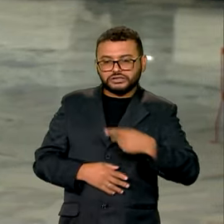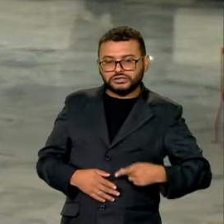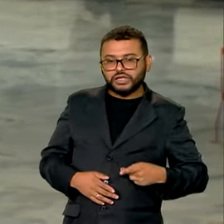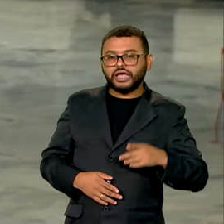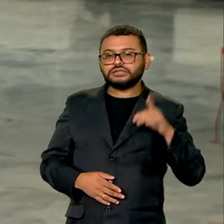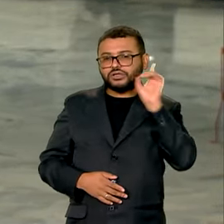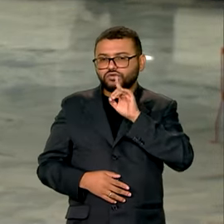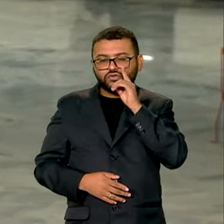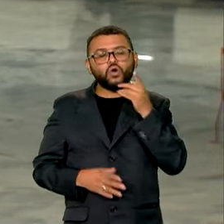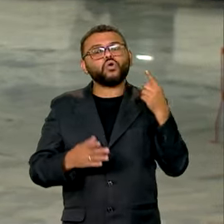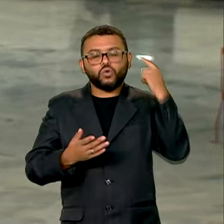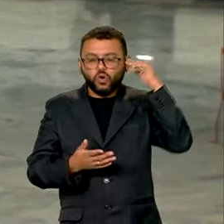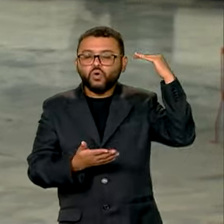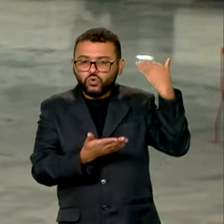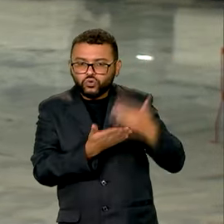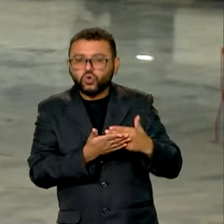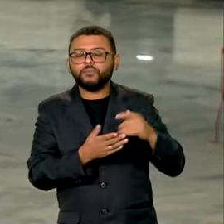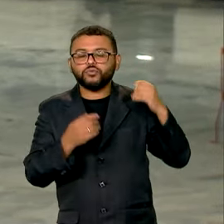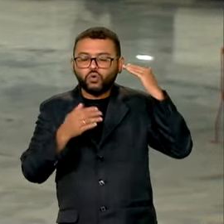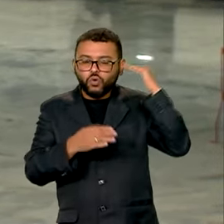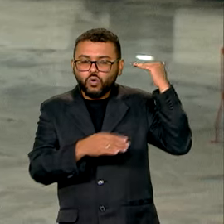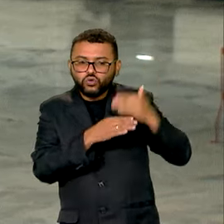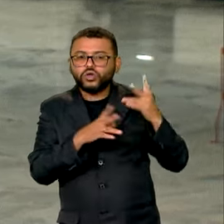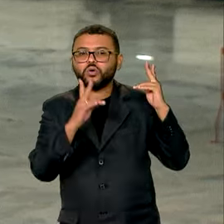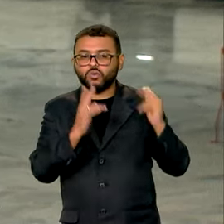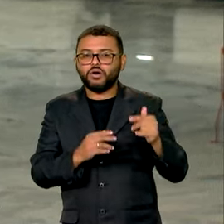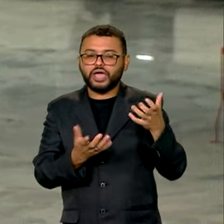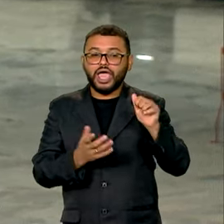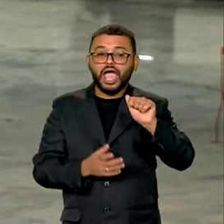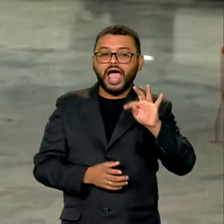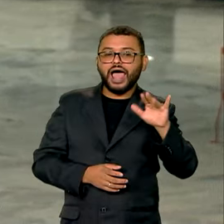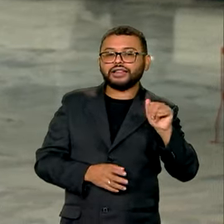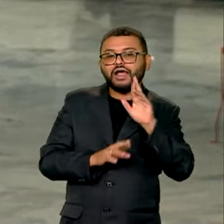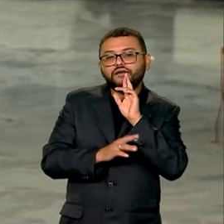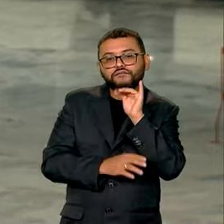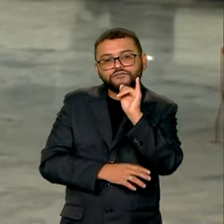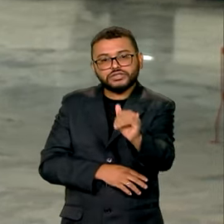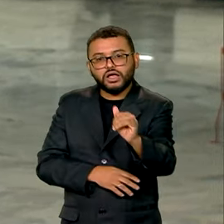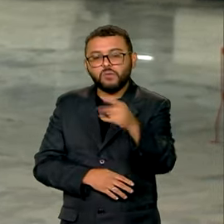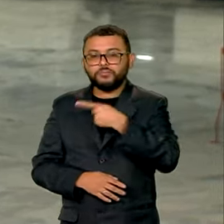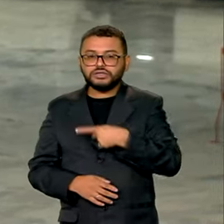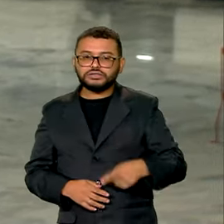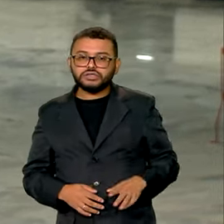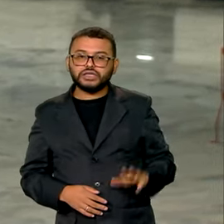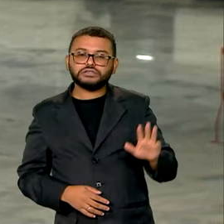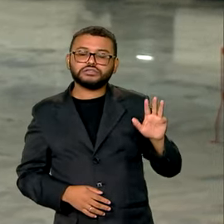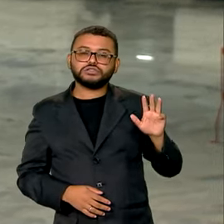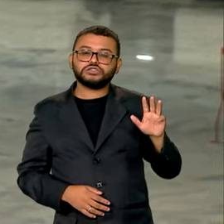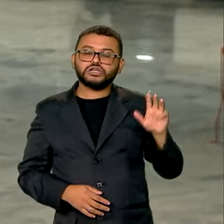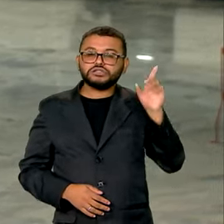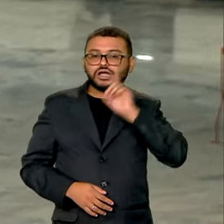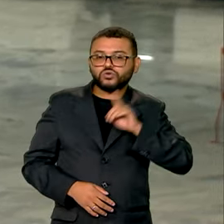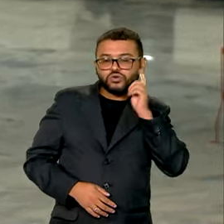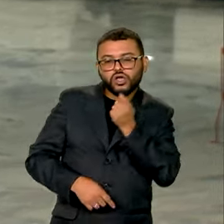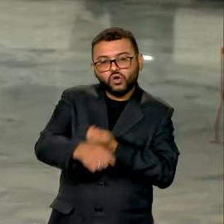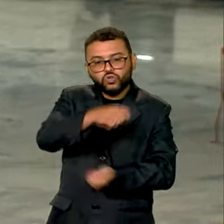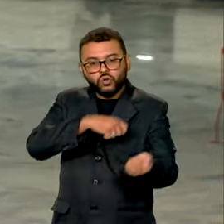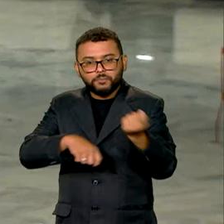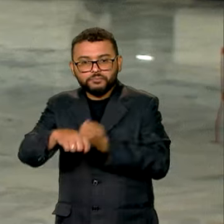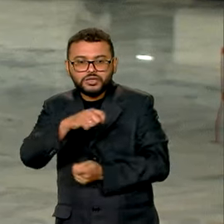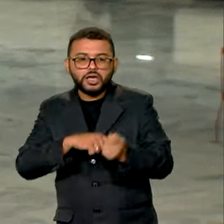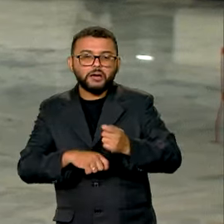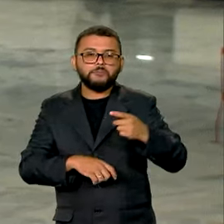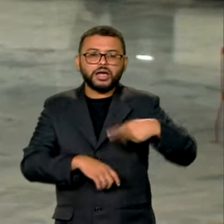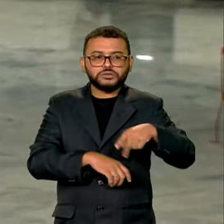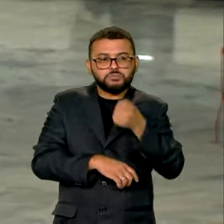com a importância da divulgação das atas. O presidente dos Estados Unidos afirmou que as economias dos dois países estão indo